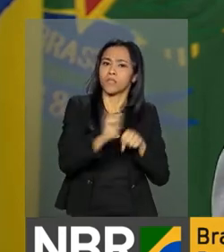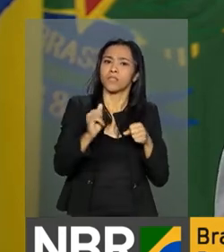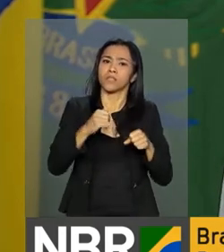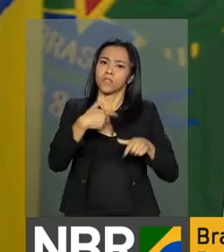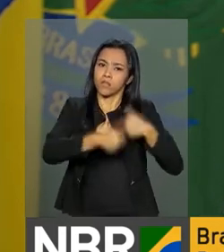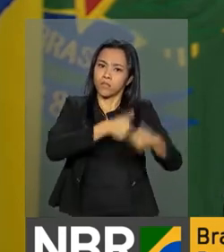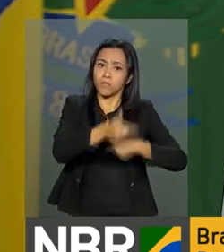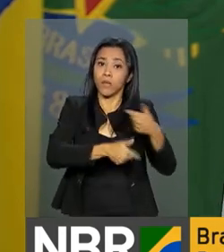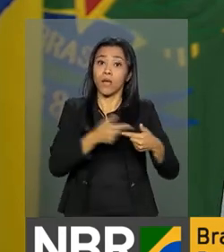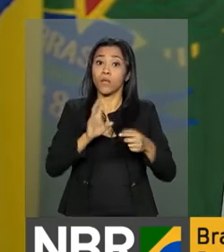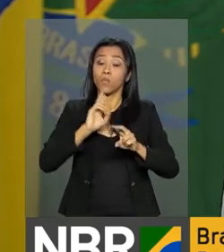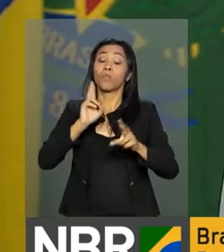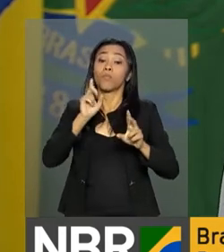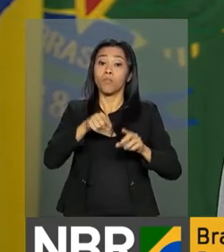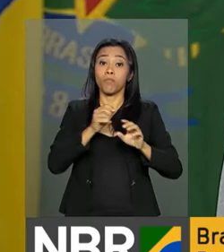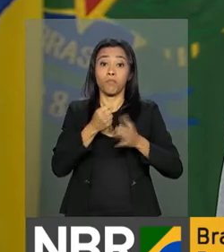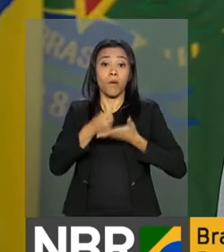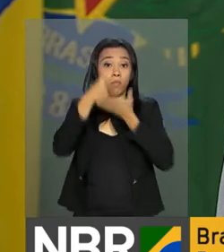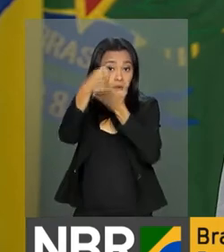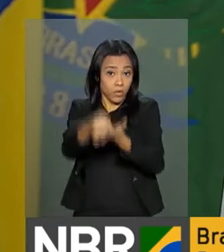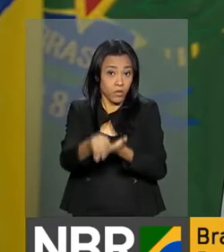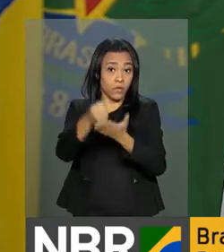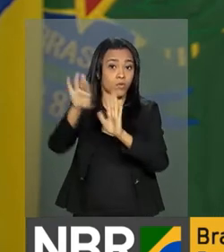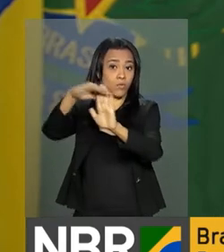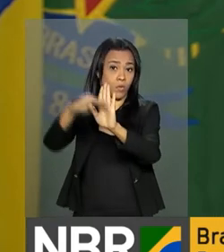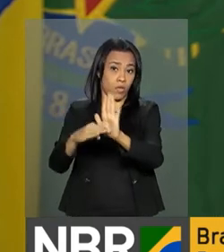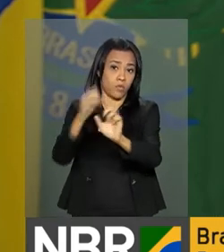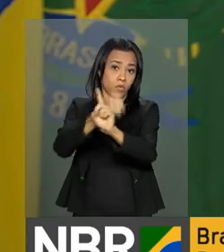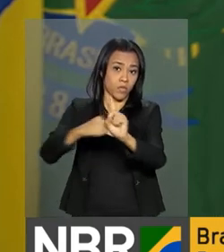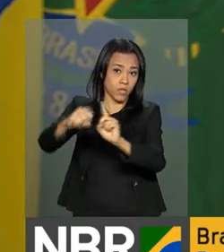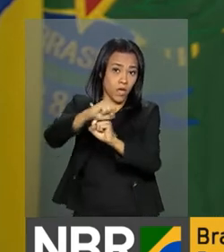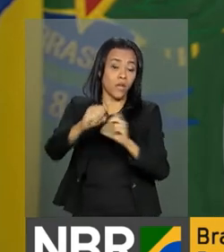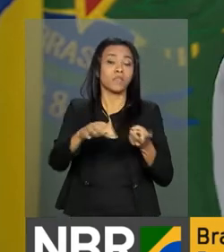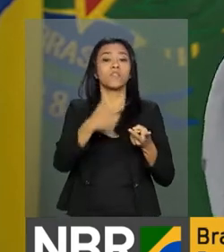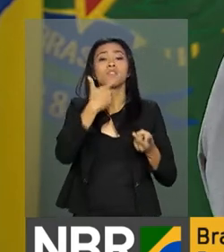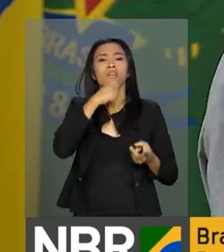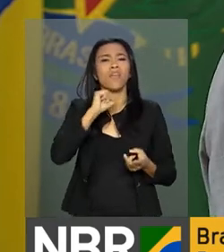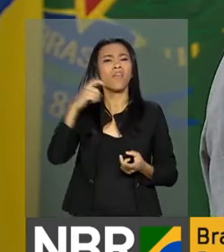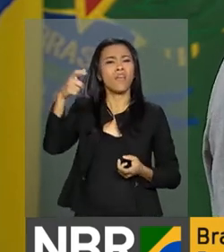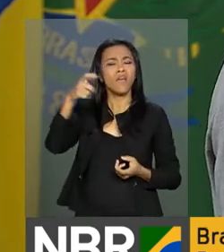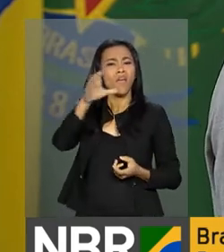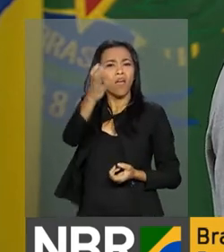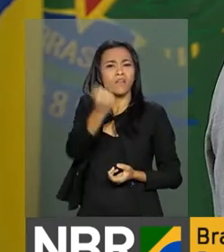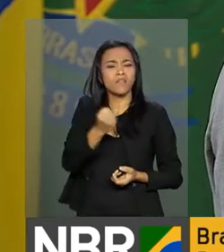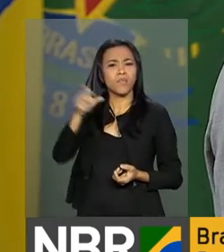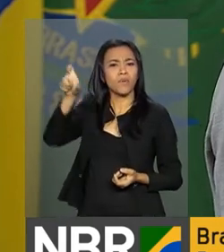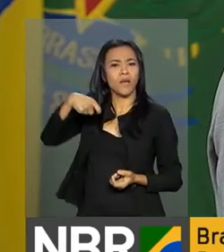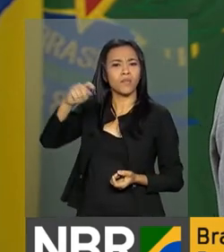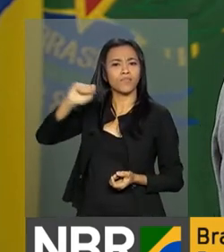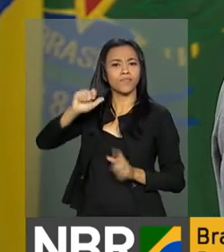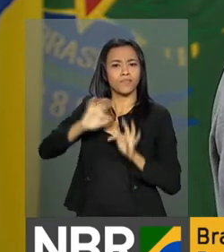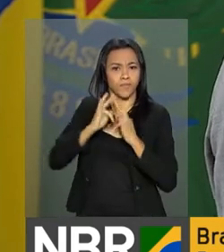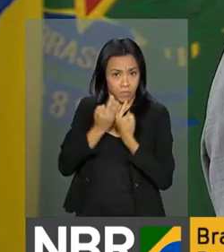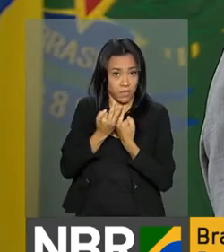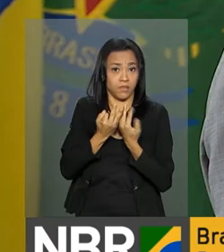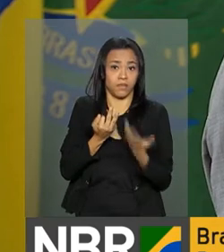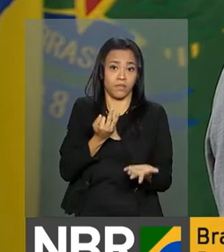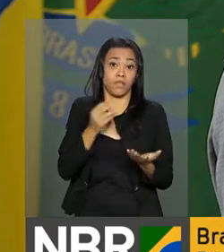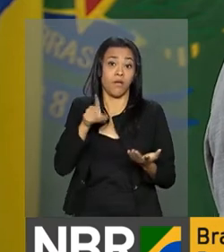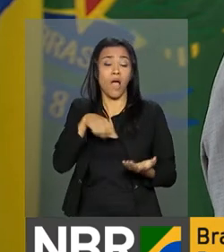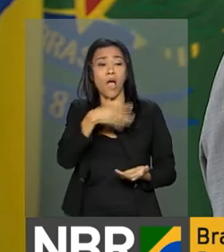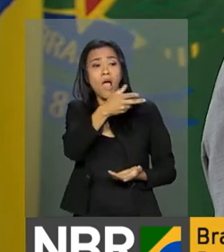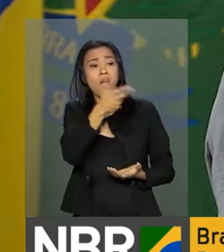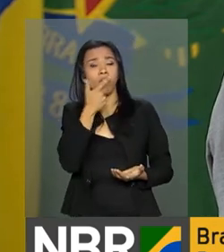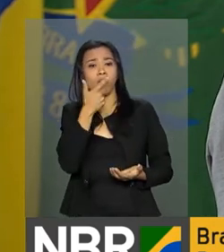dos programas sociais dos beneficiários do bolsa família aquele programa que logo que a subir nos bairros será assim o time